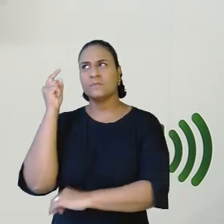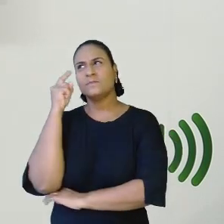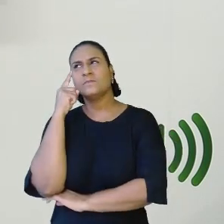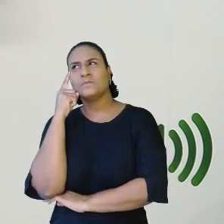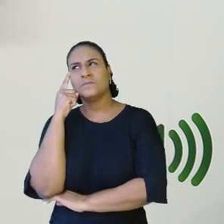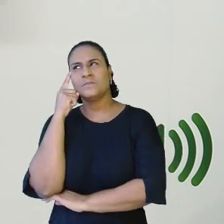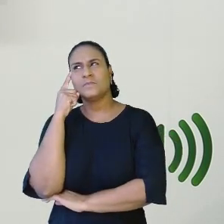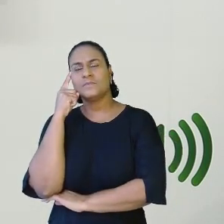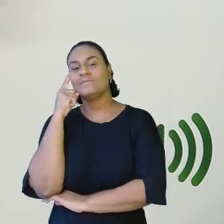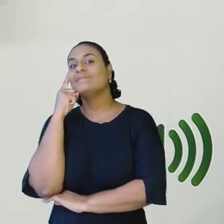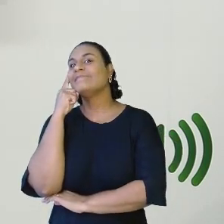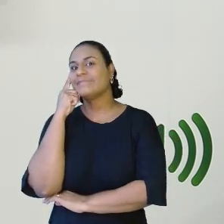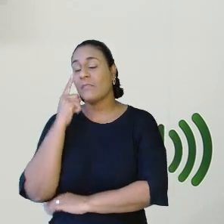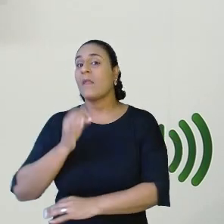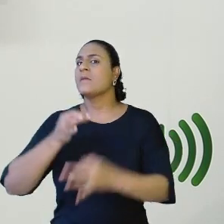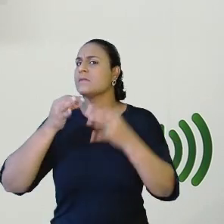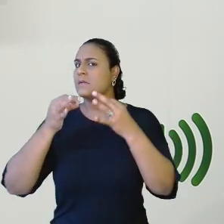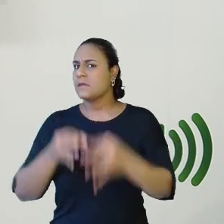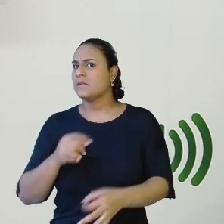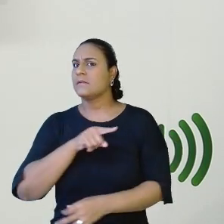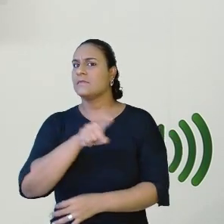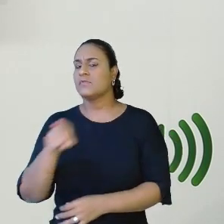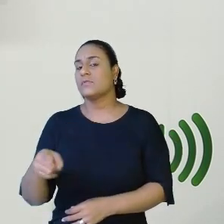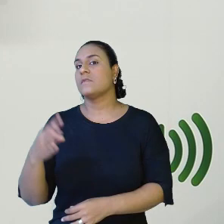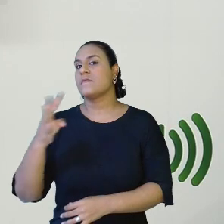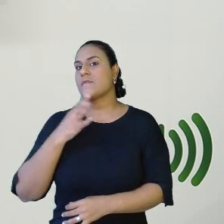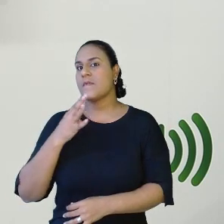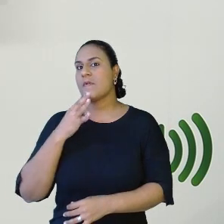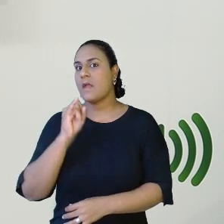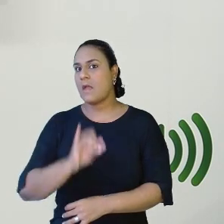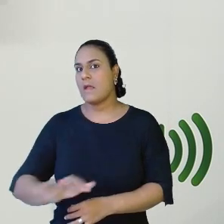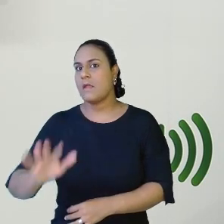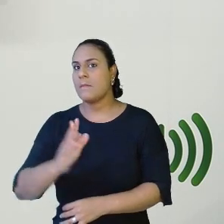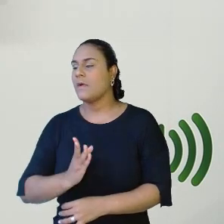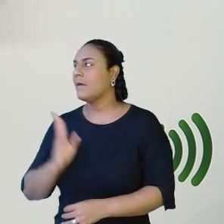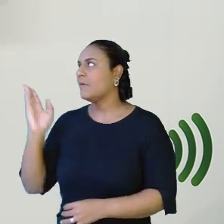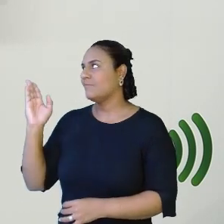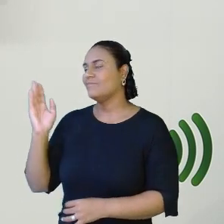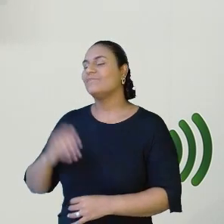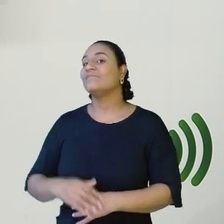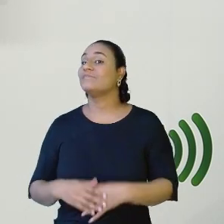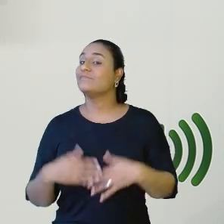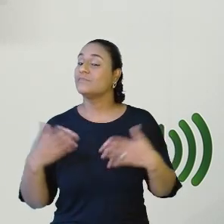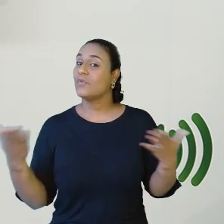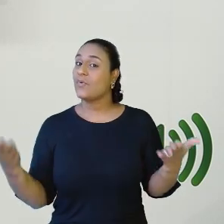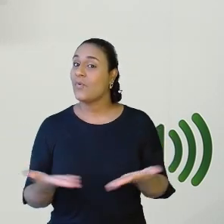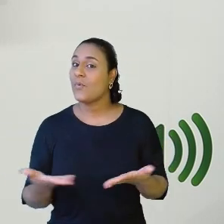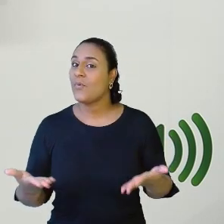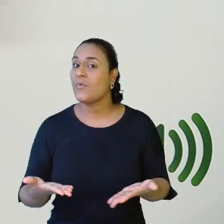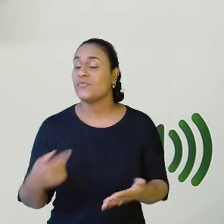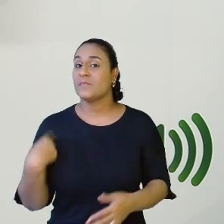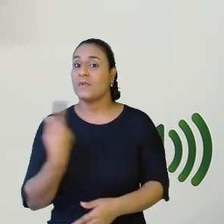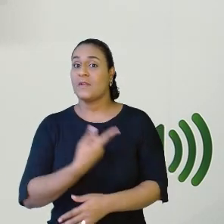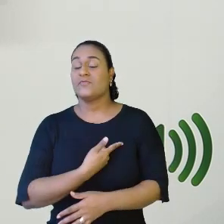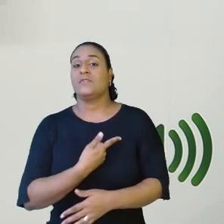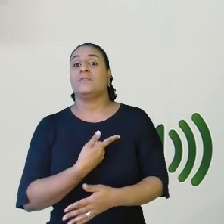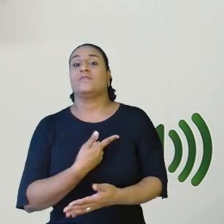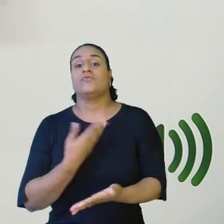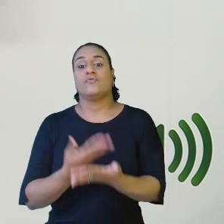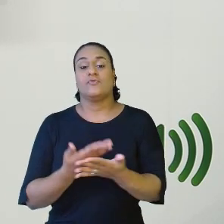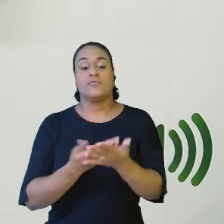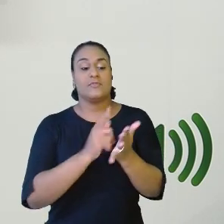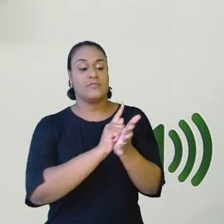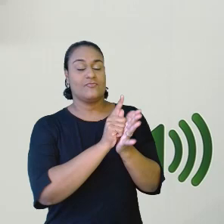pensando. Então, com certeza vocês já conhecem esses ícones. E hoje, para trabalhar gêneros digitais, eu vou trazer